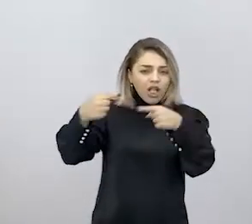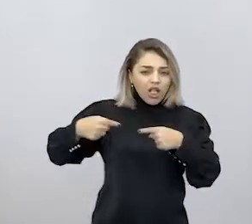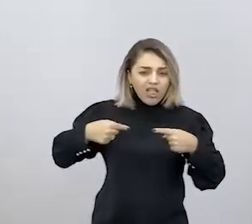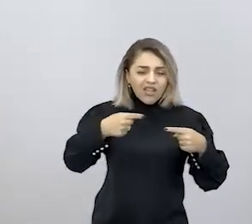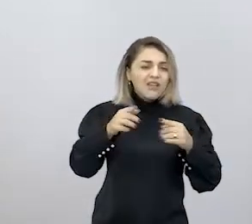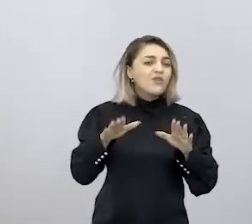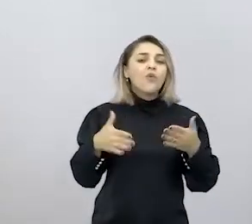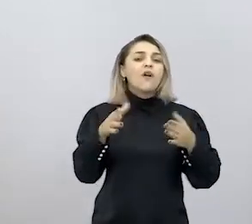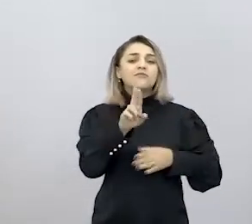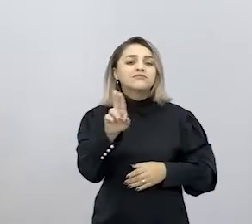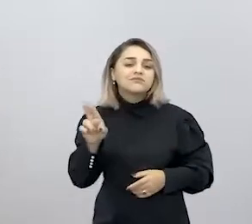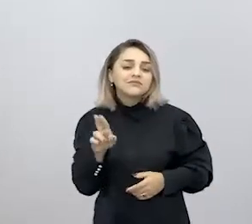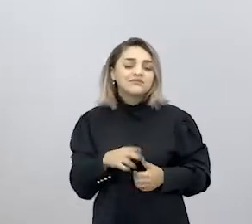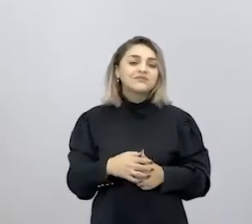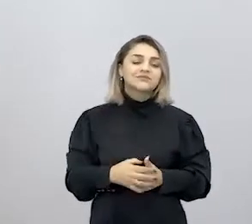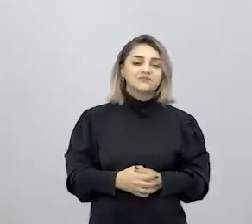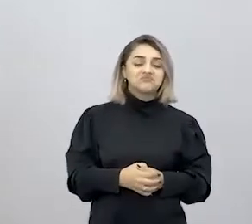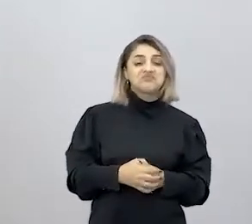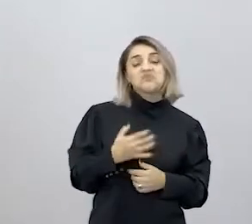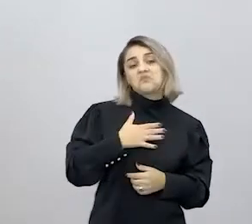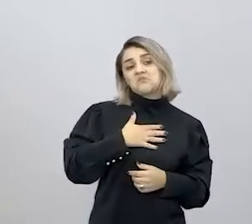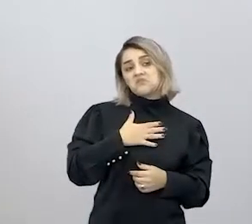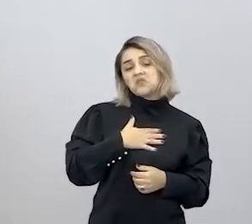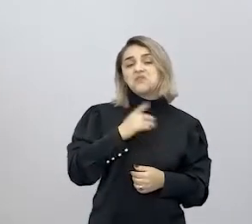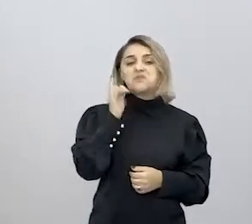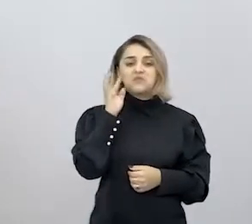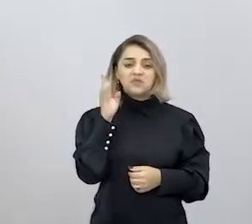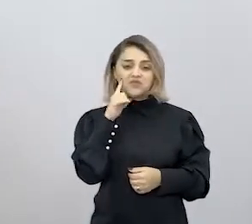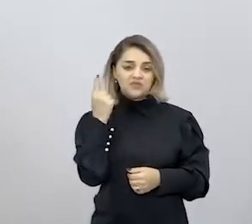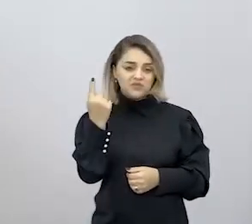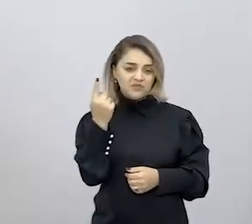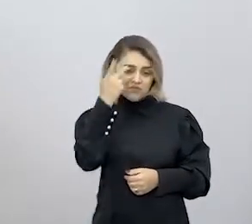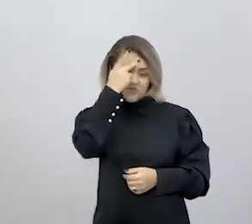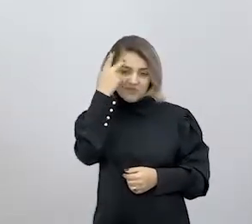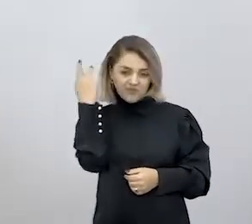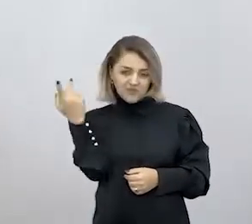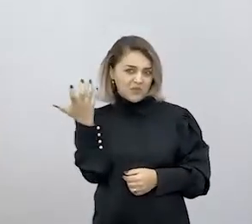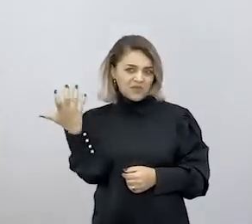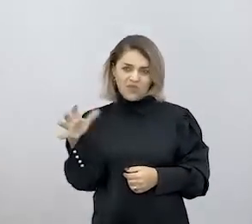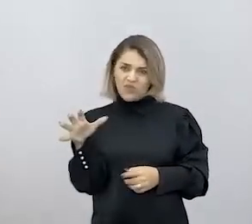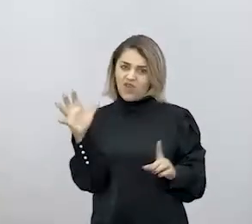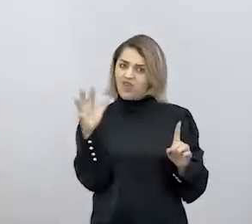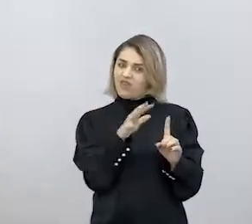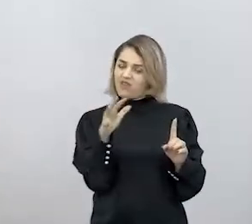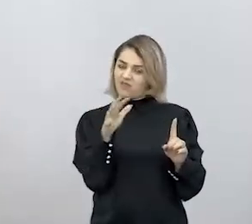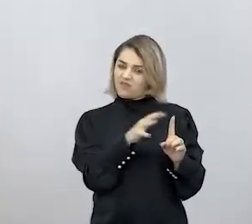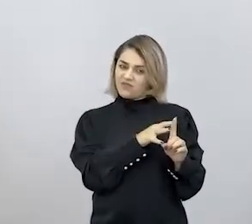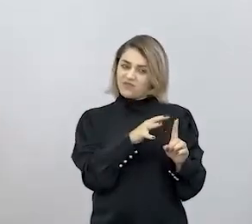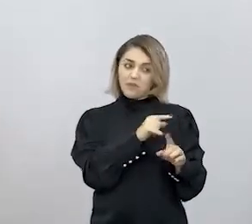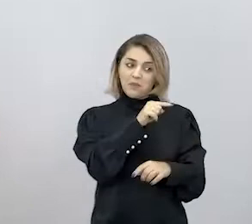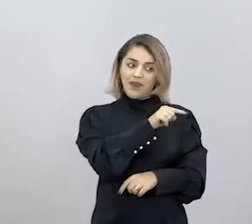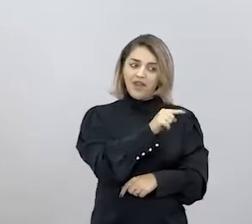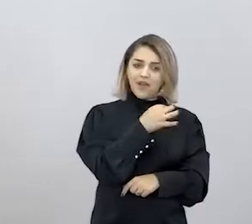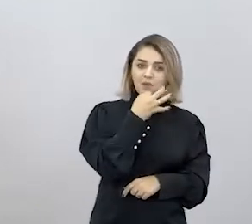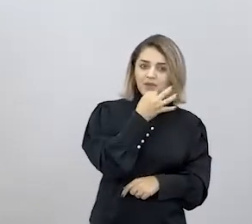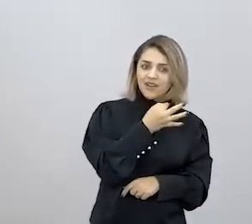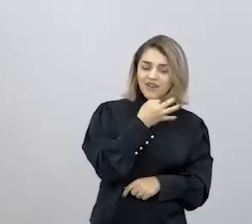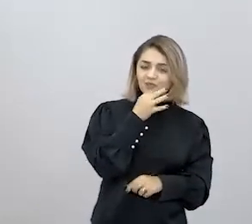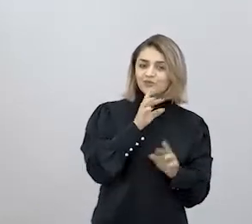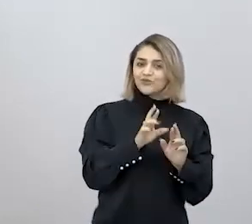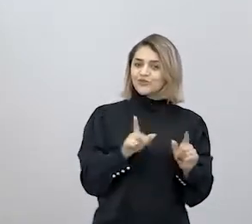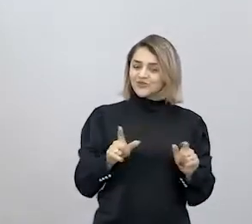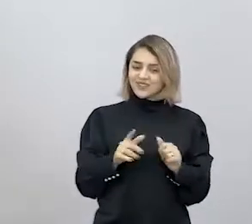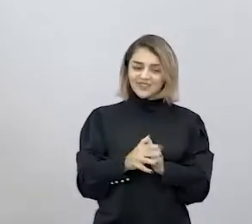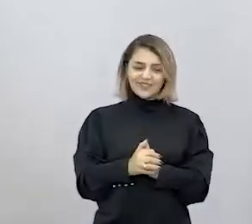quem é? Porque para mim pode ser uma pessoa e eu não quero levar ninguém a pensar nada. Para a Juliana pode ser outra pessoa. Sim. E é claro que eu tenho minha opinião formada, não vou fugir